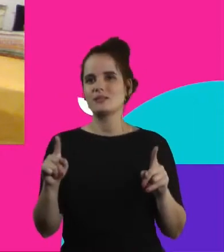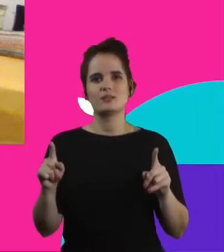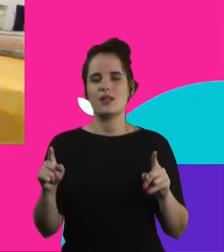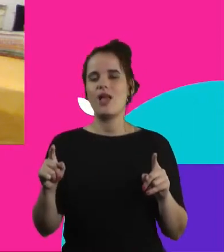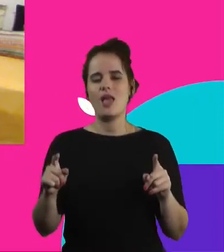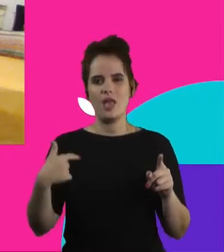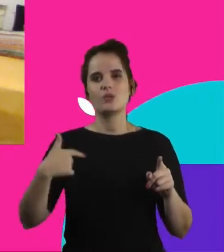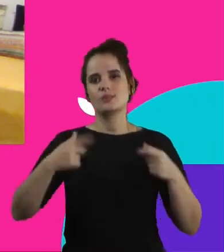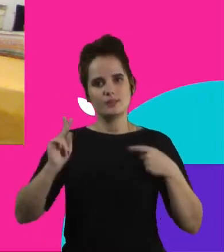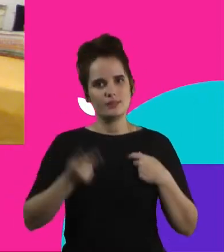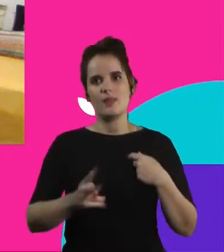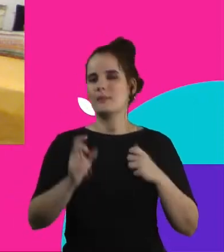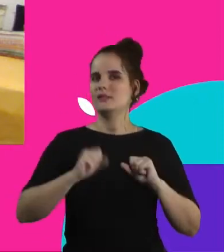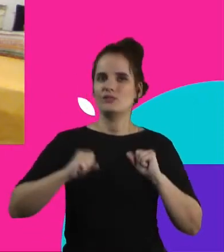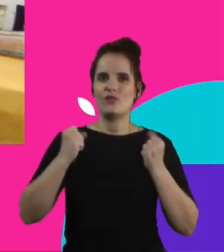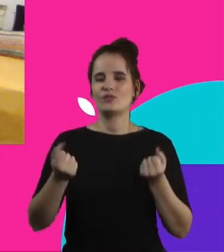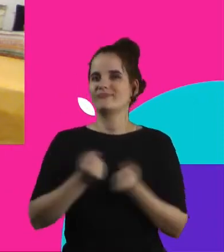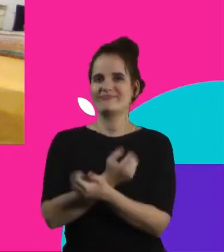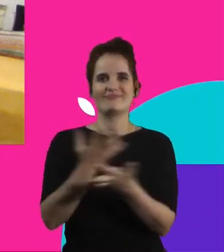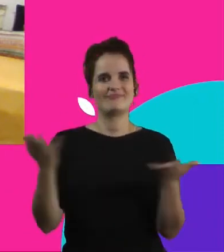levar realmente